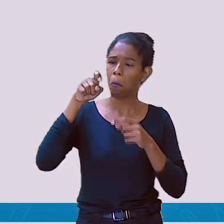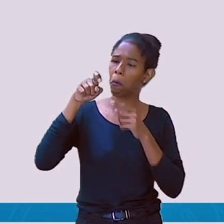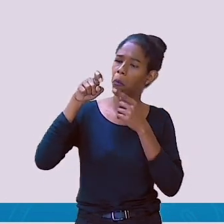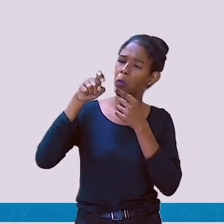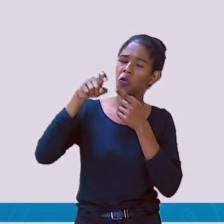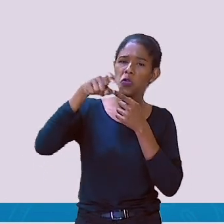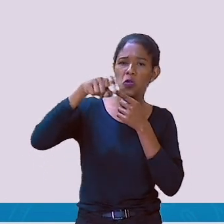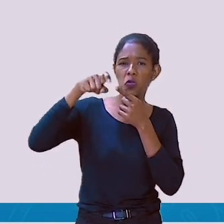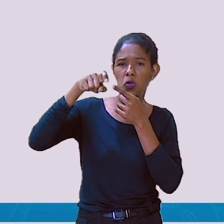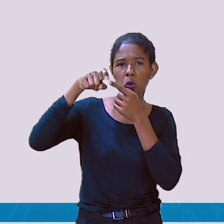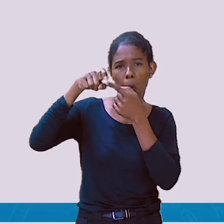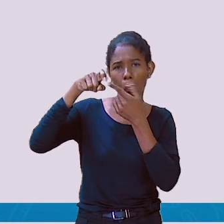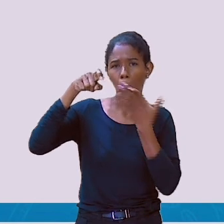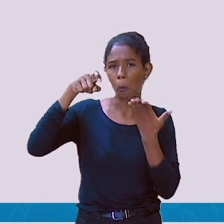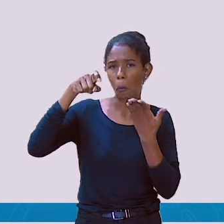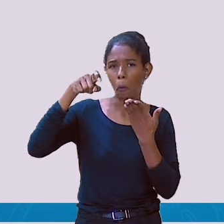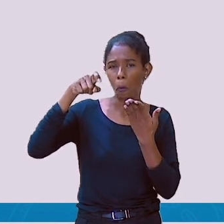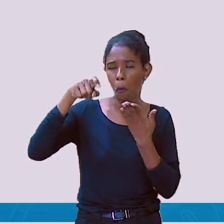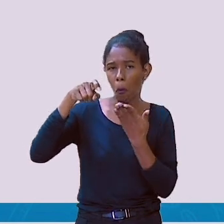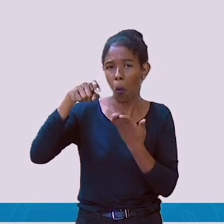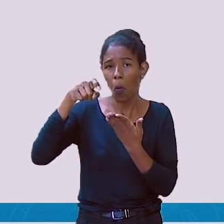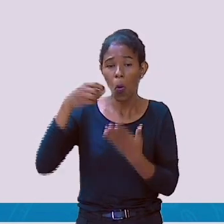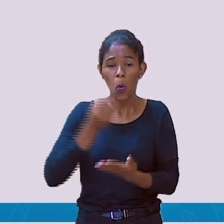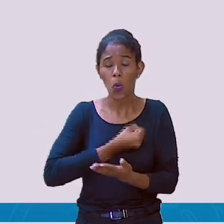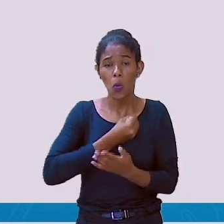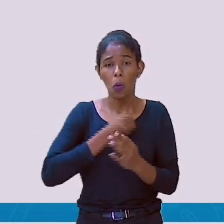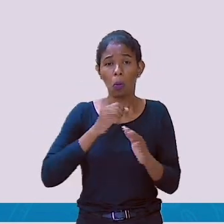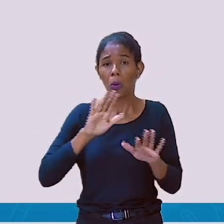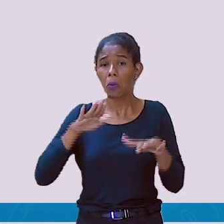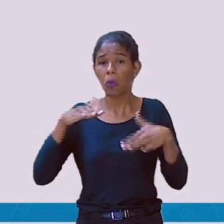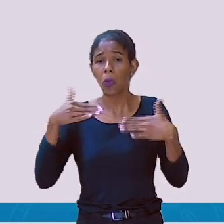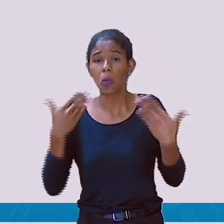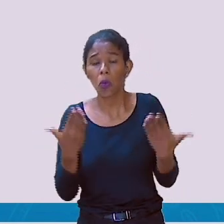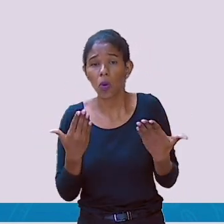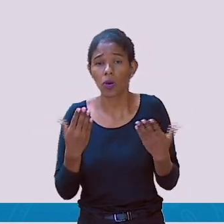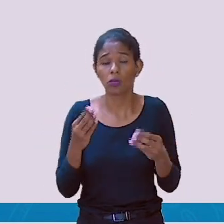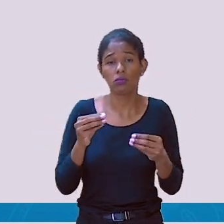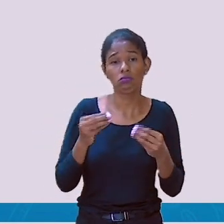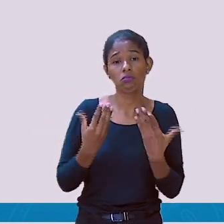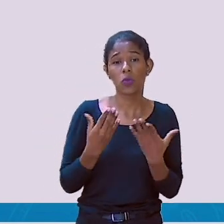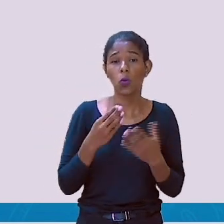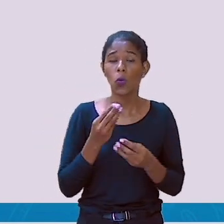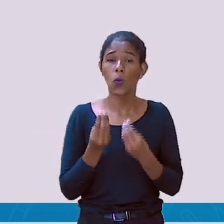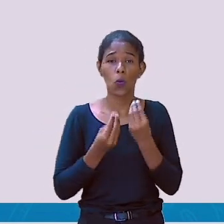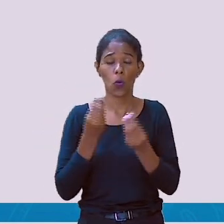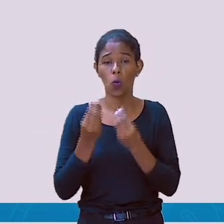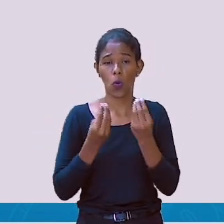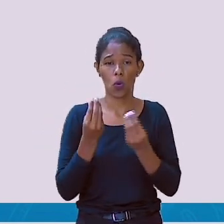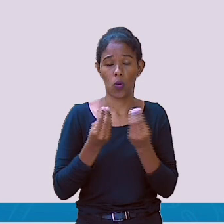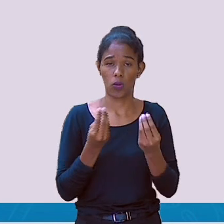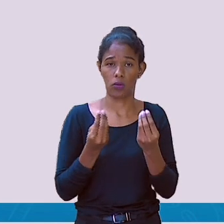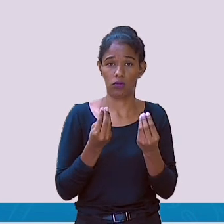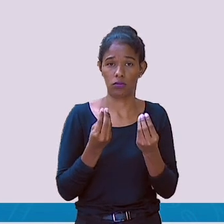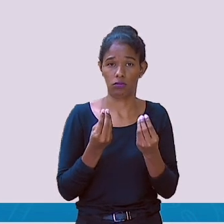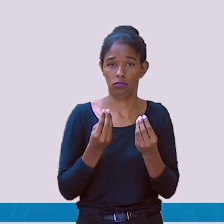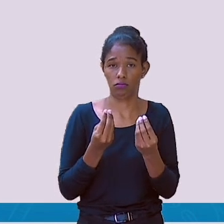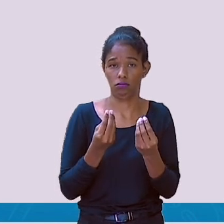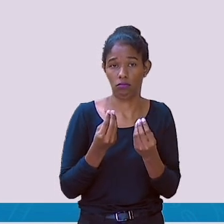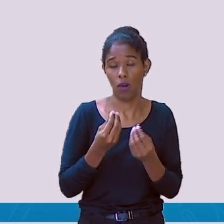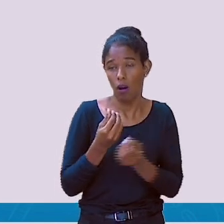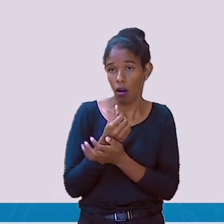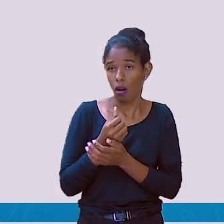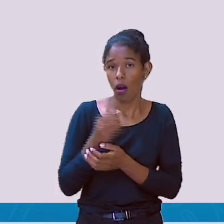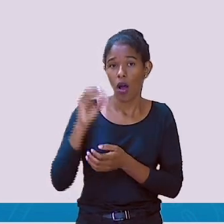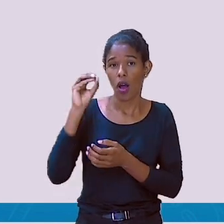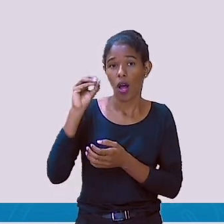7,5a ao cubo b elevado a x y à 4ª potência seja do 10º grau? Então, qual